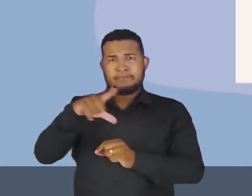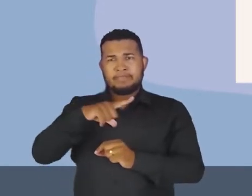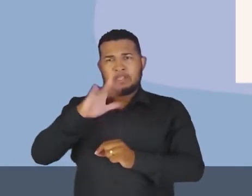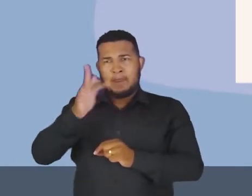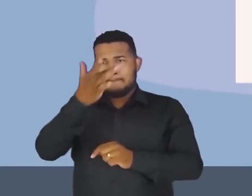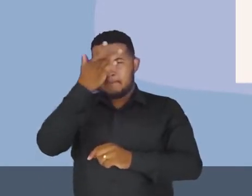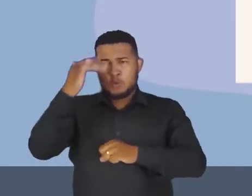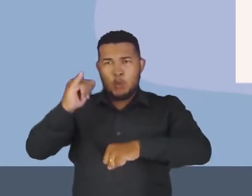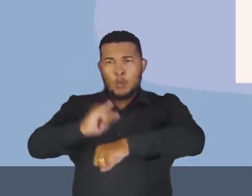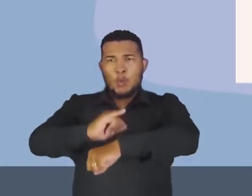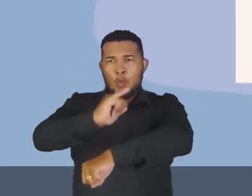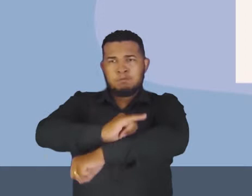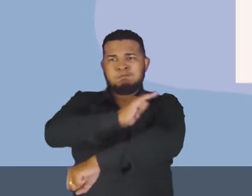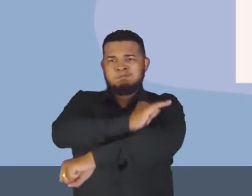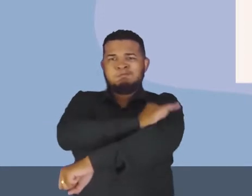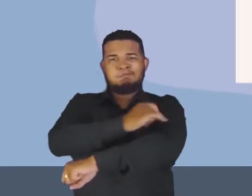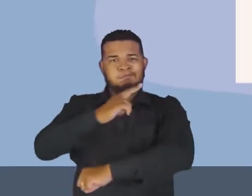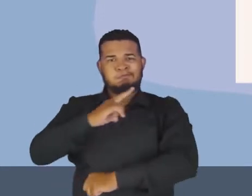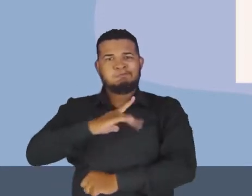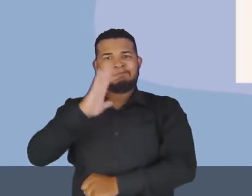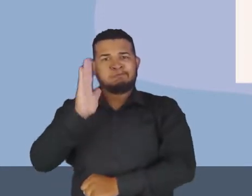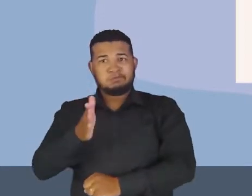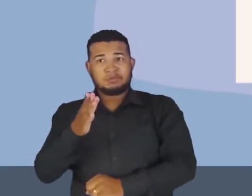dessas pessoas que são consideradas obesas,